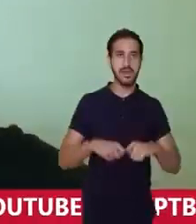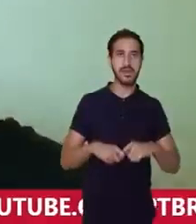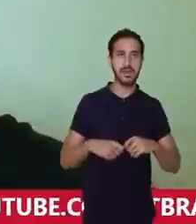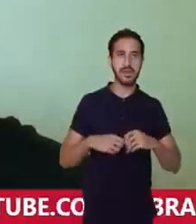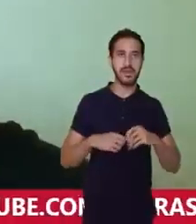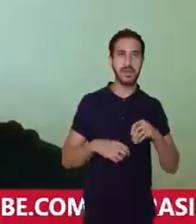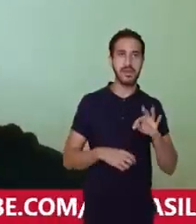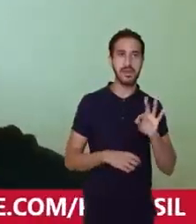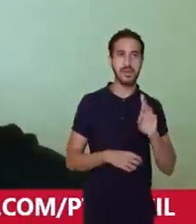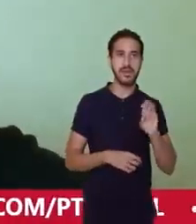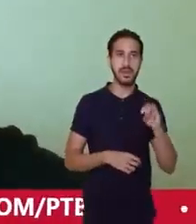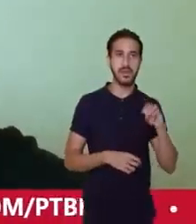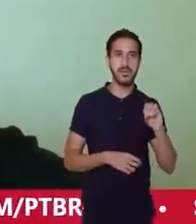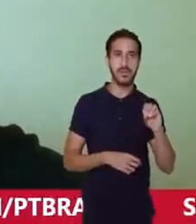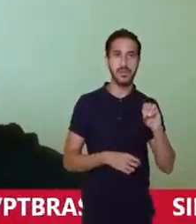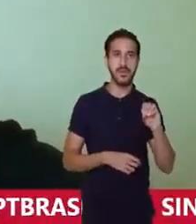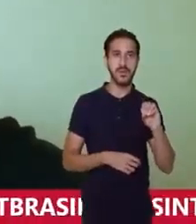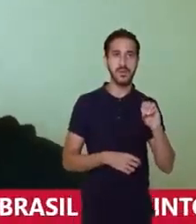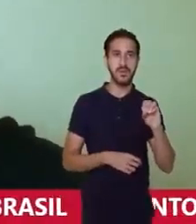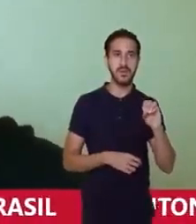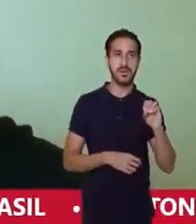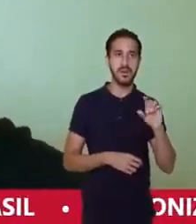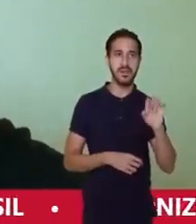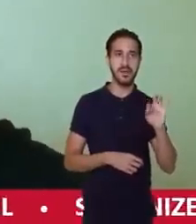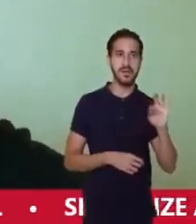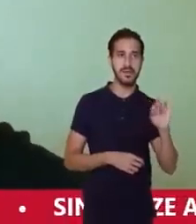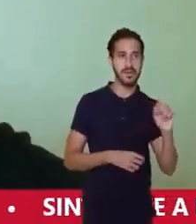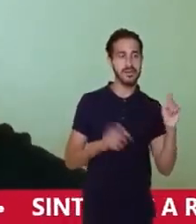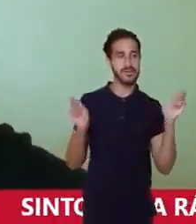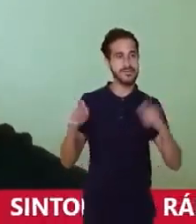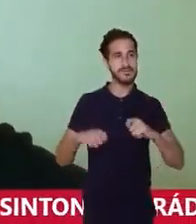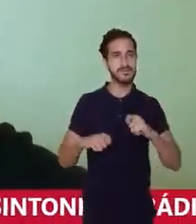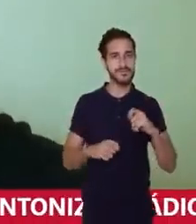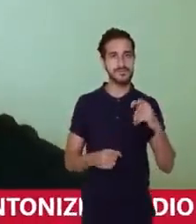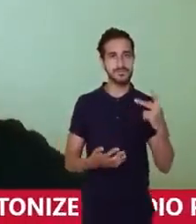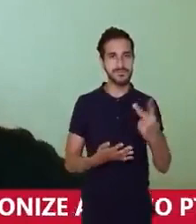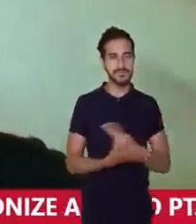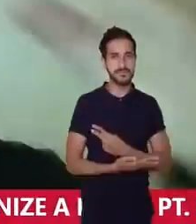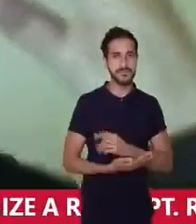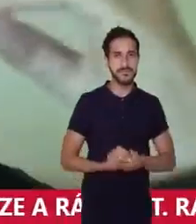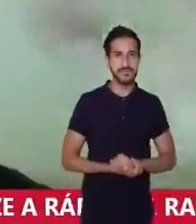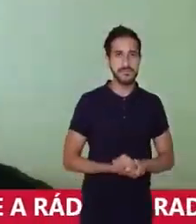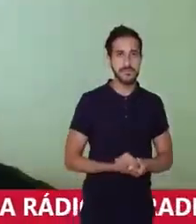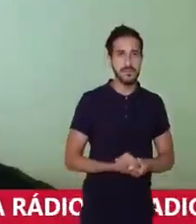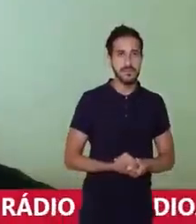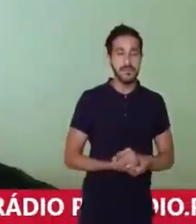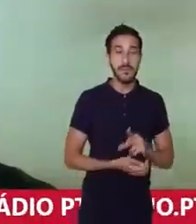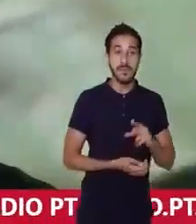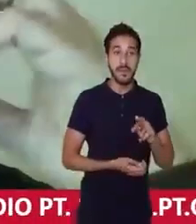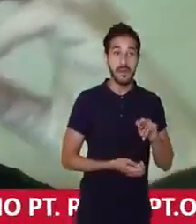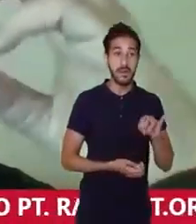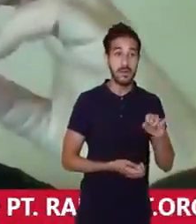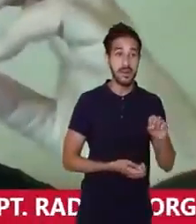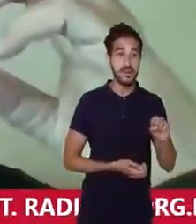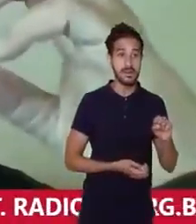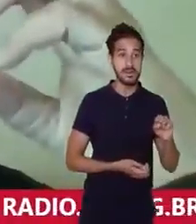as termas, para que as térmicas pudessem funcionar. A